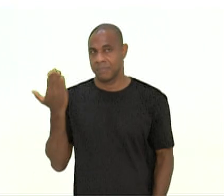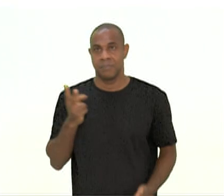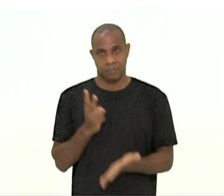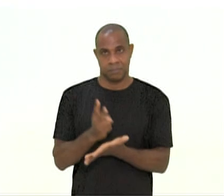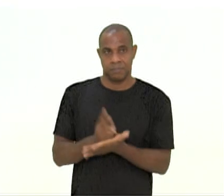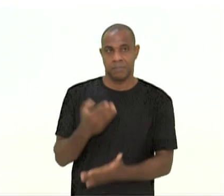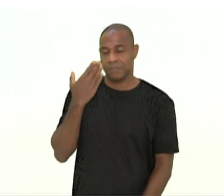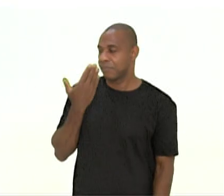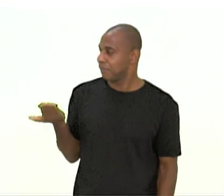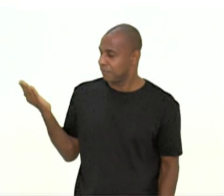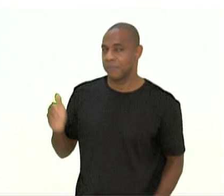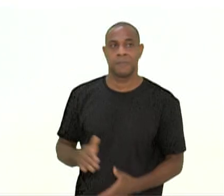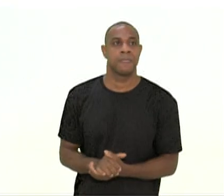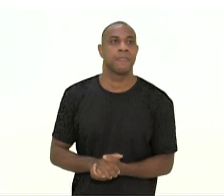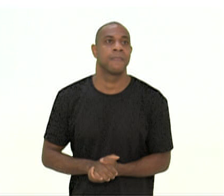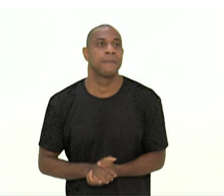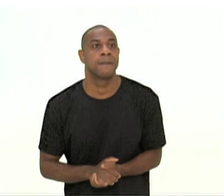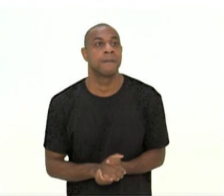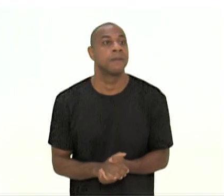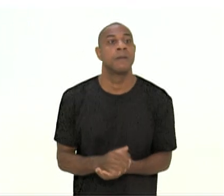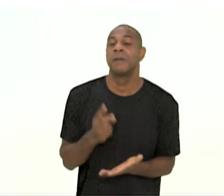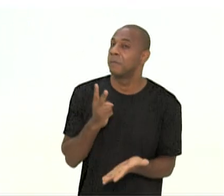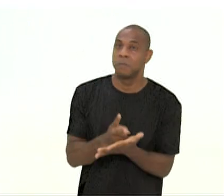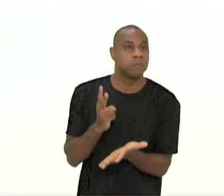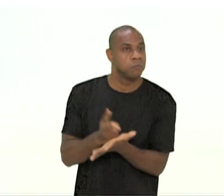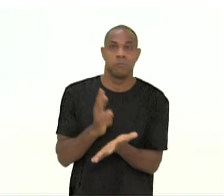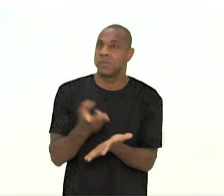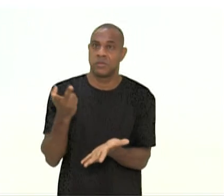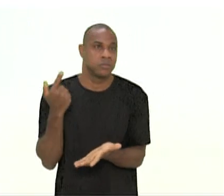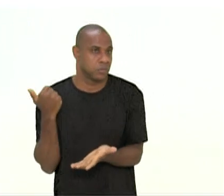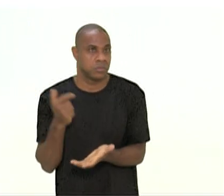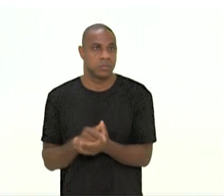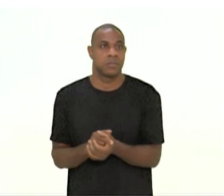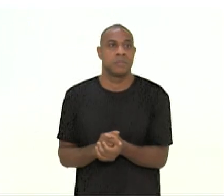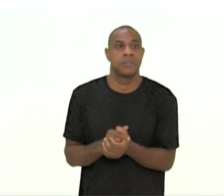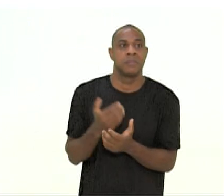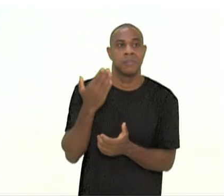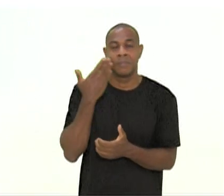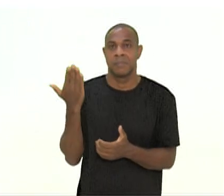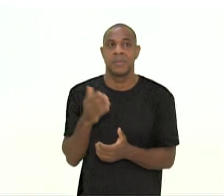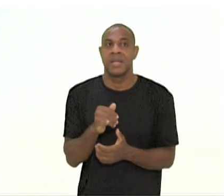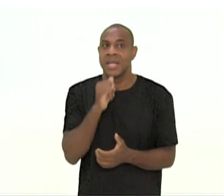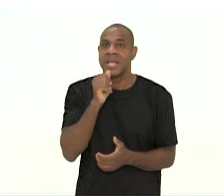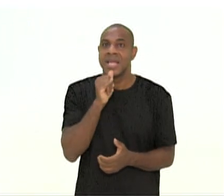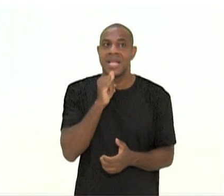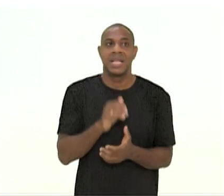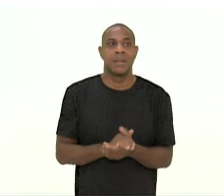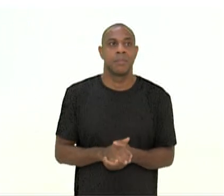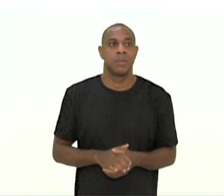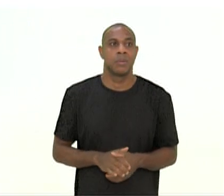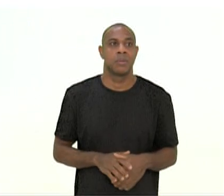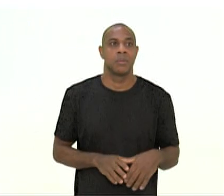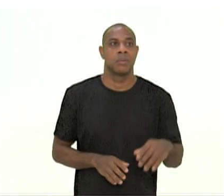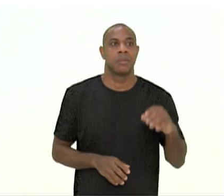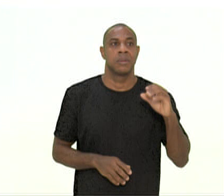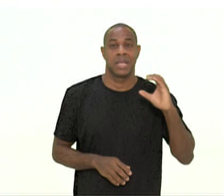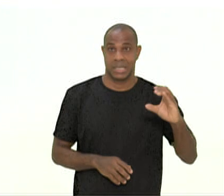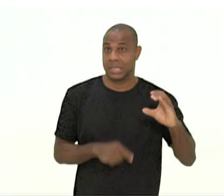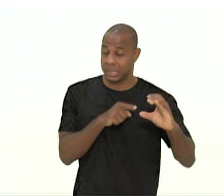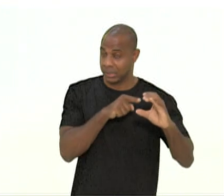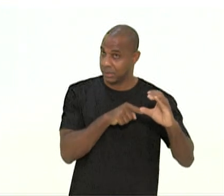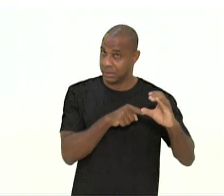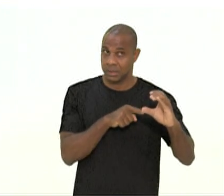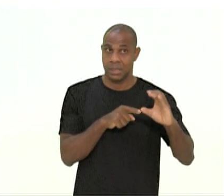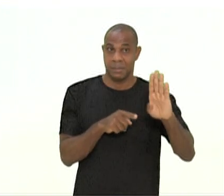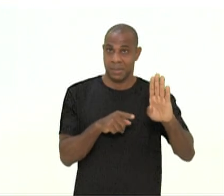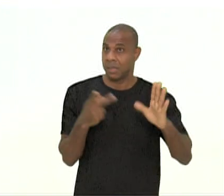então. Ó, o mesmo primeiro parágrafo de novo e agora nós temos aqui o exemplo C, tá? Embora tenha um B ali, a letra C,